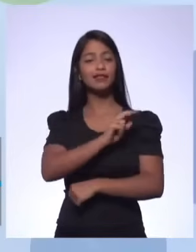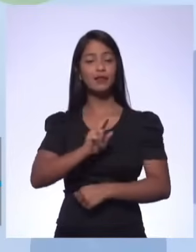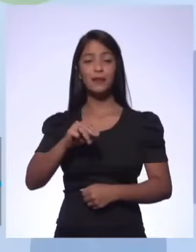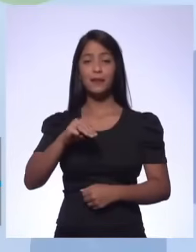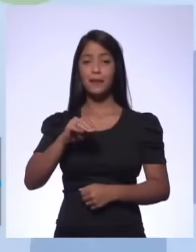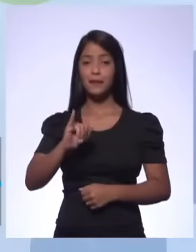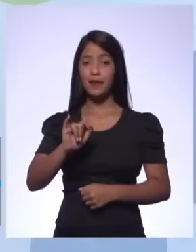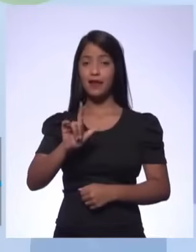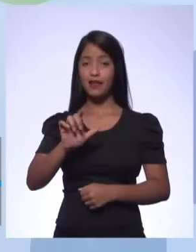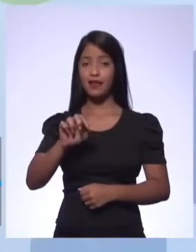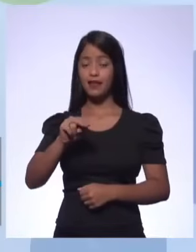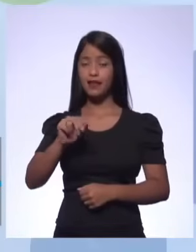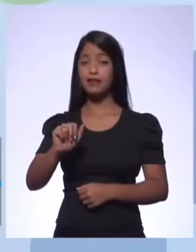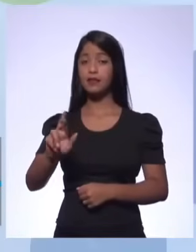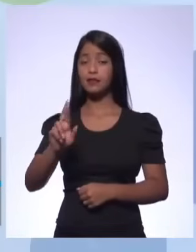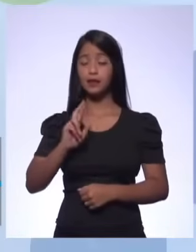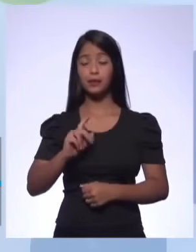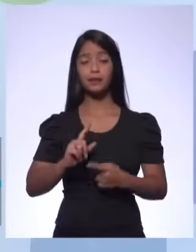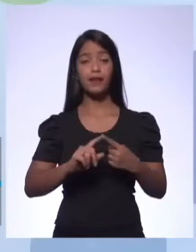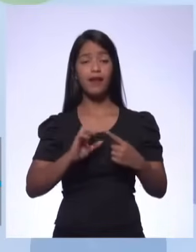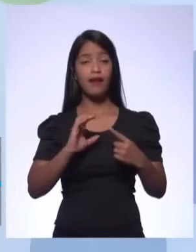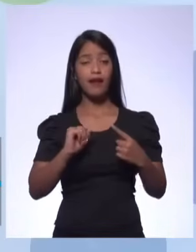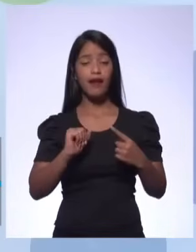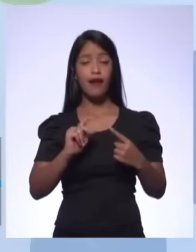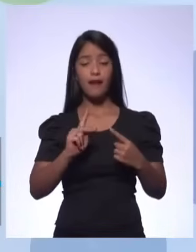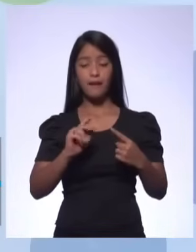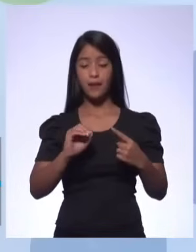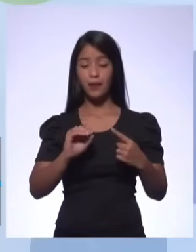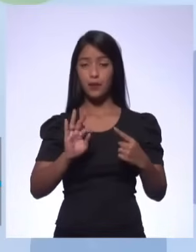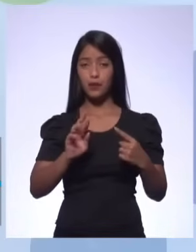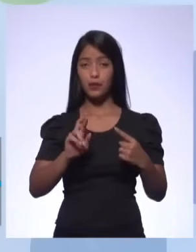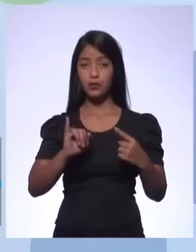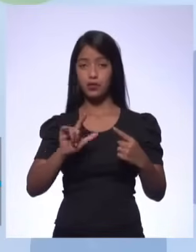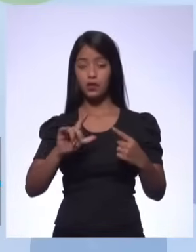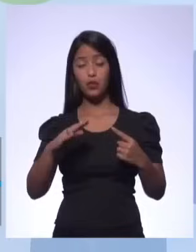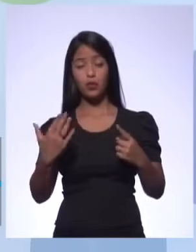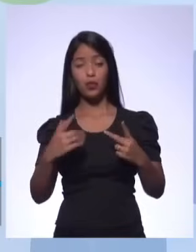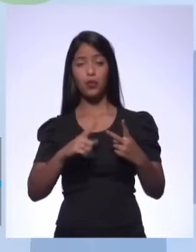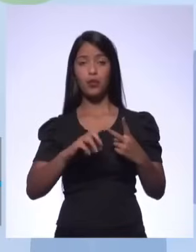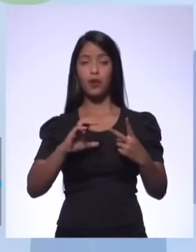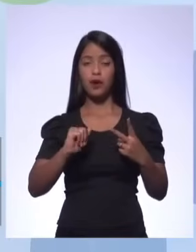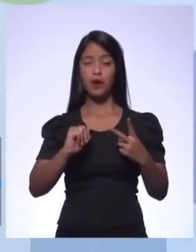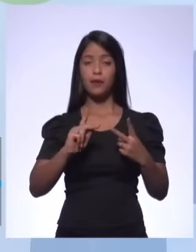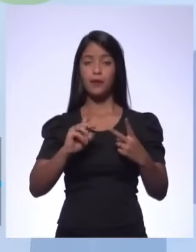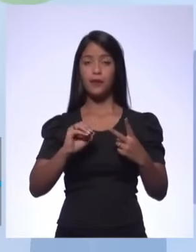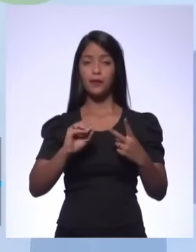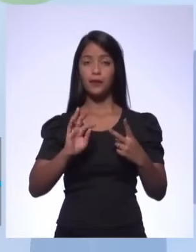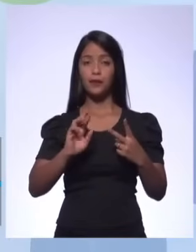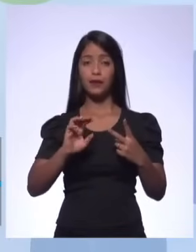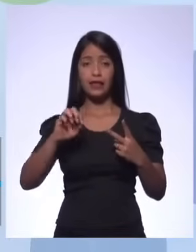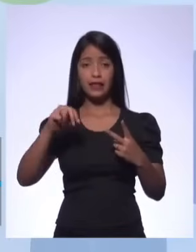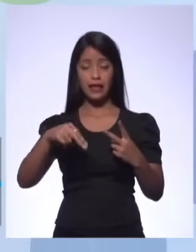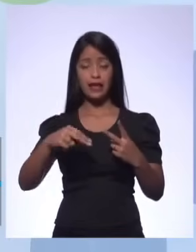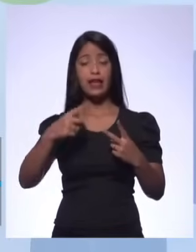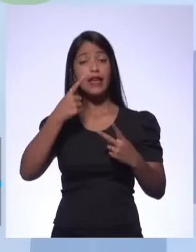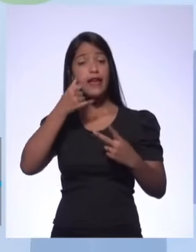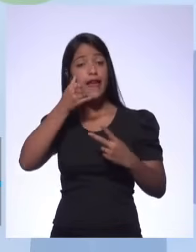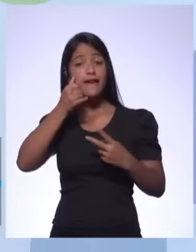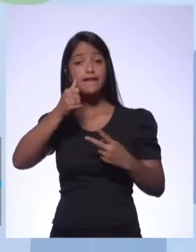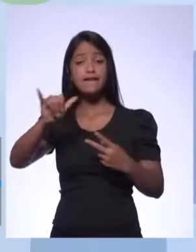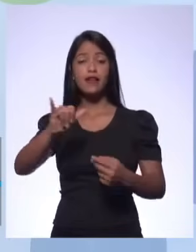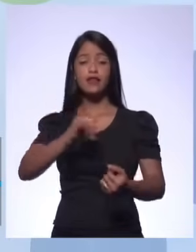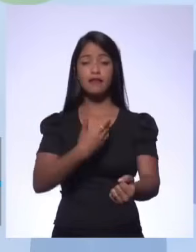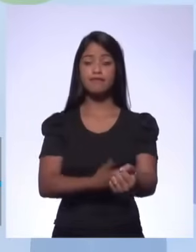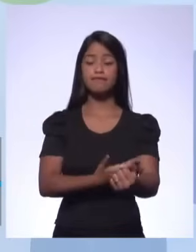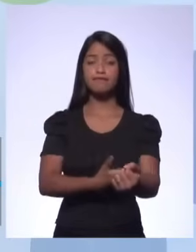medicamento captopril capotem, que combate e controla a hipertensão, é feita com uma substância